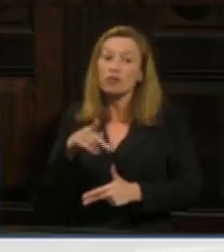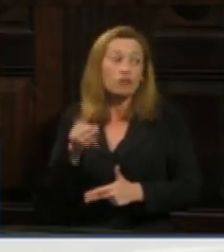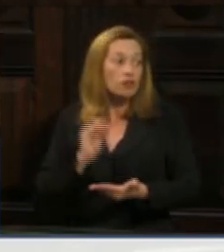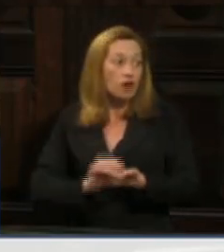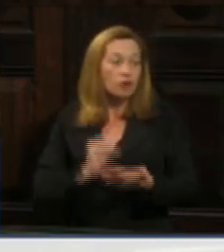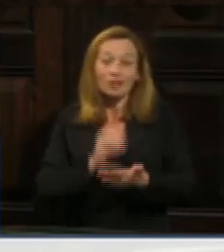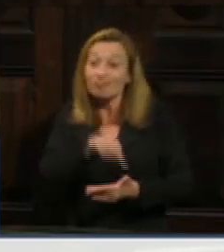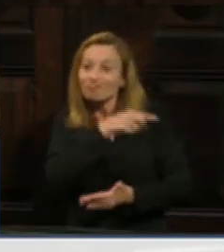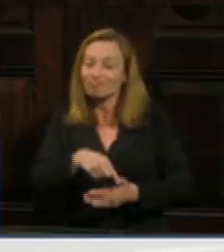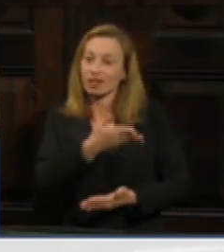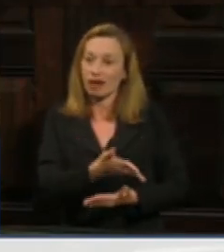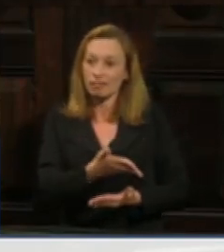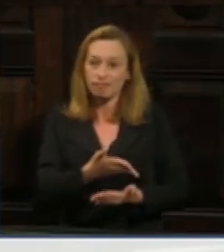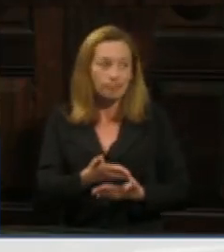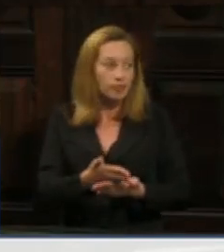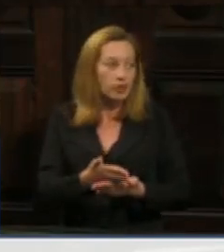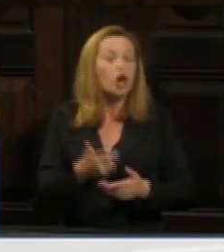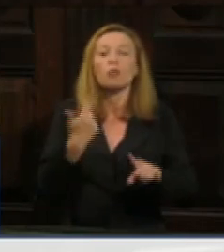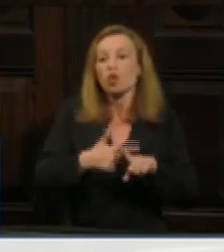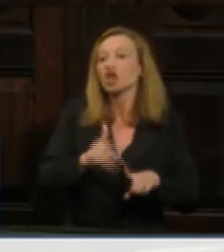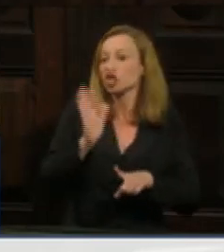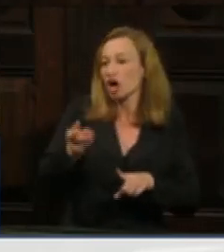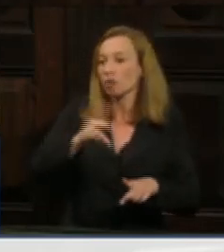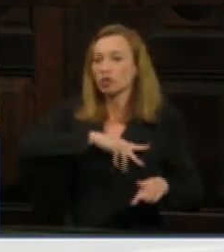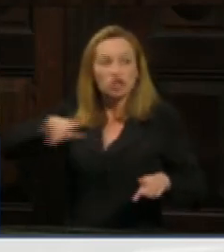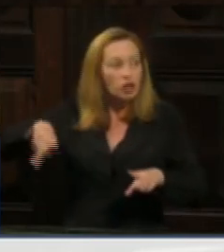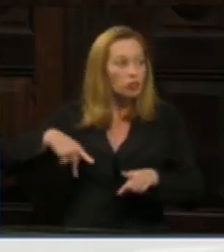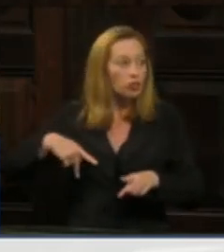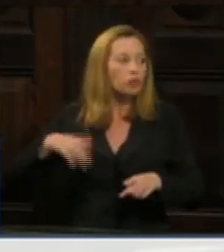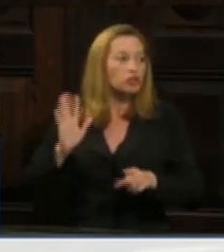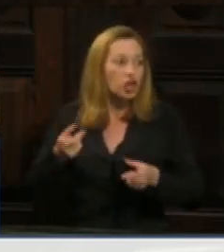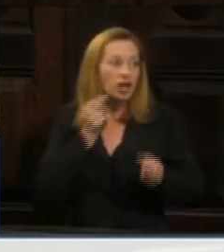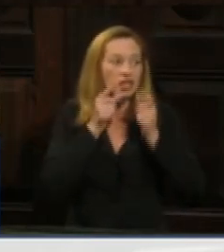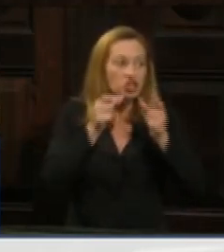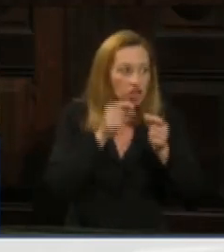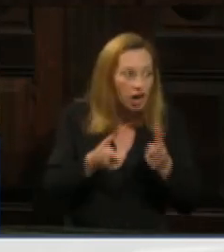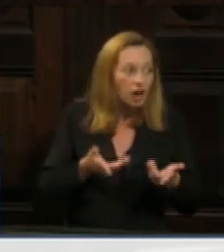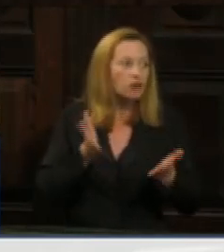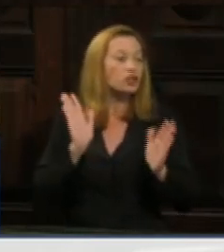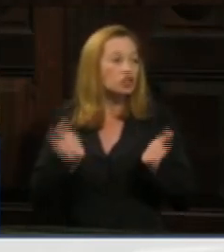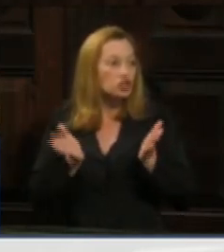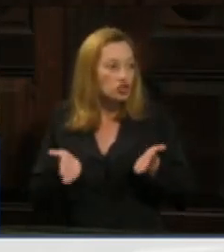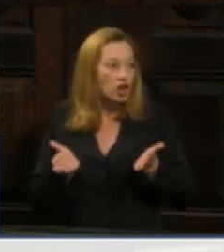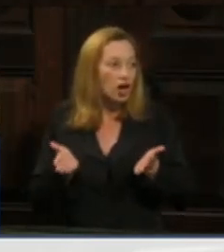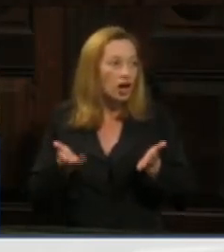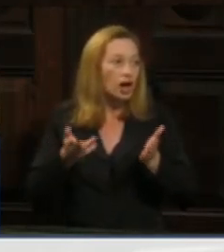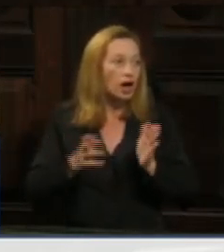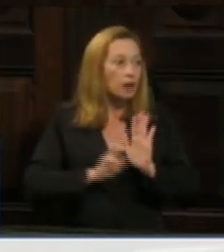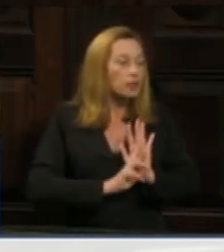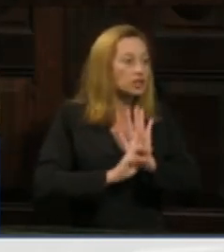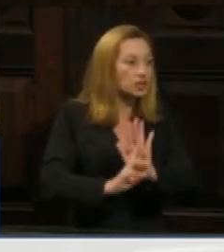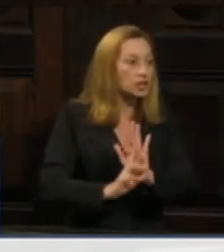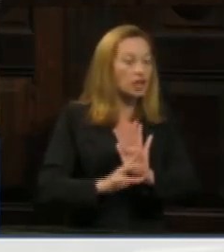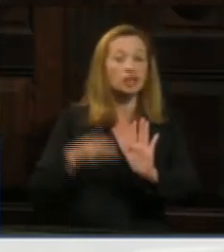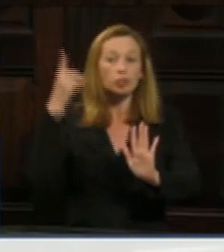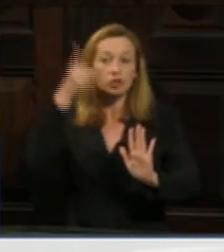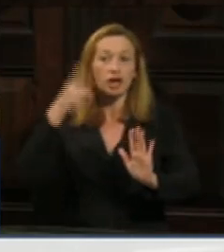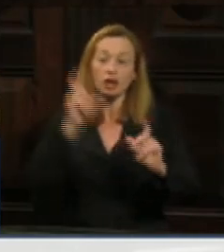Que façam o seu trabalho com independência e com autonomia. É isso. Agora, nós estamos assistindo a